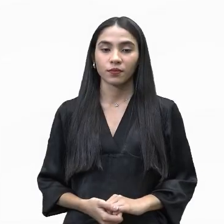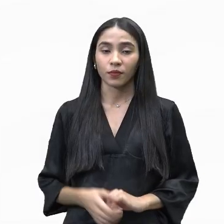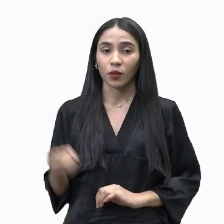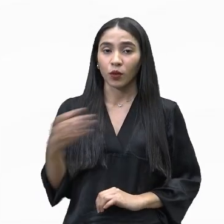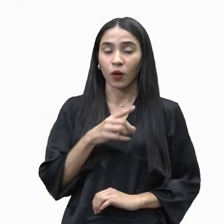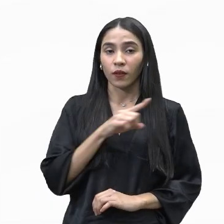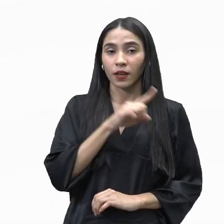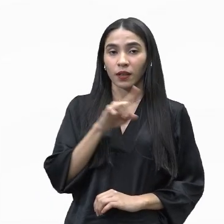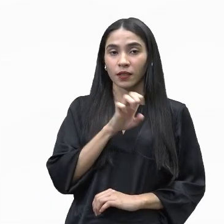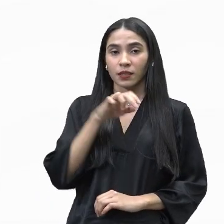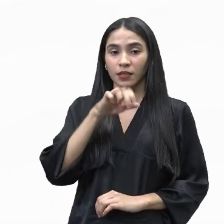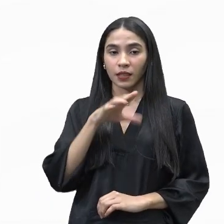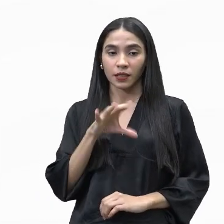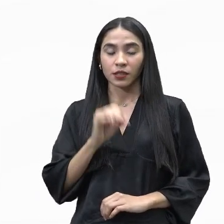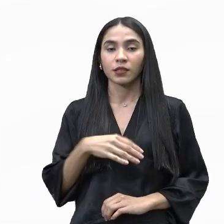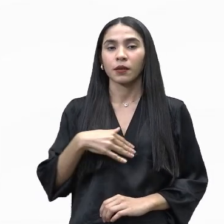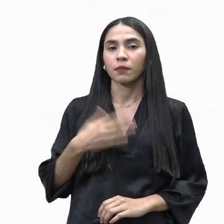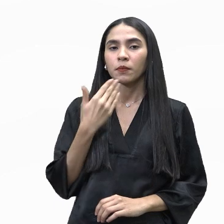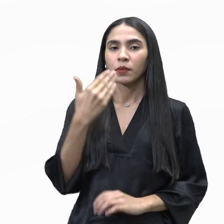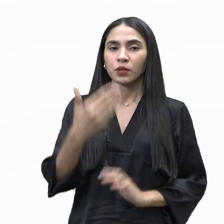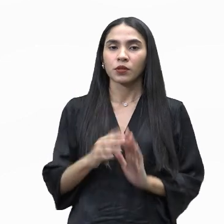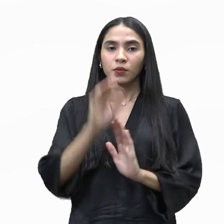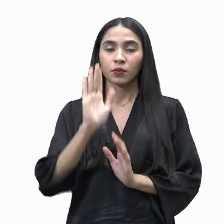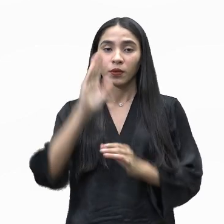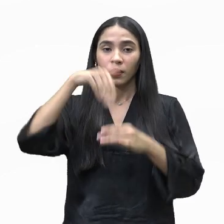Zelândia, pelo ato eleitoral de